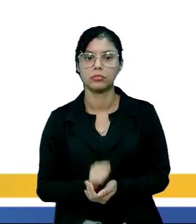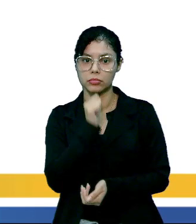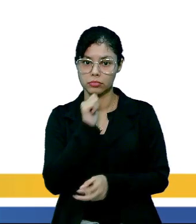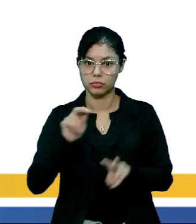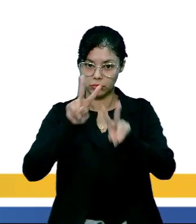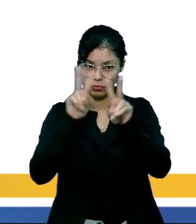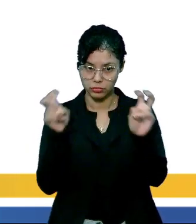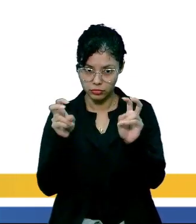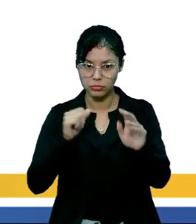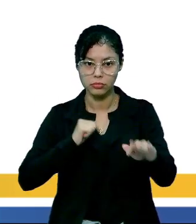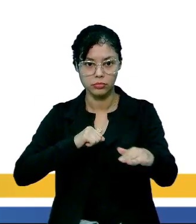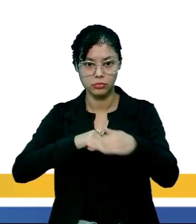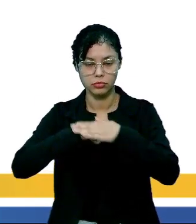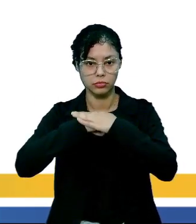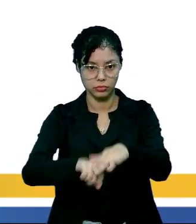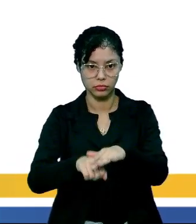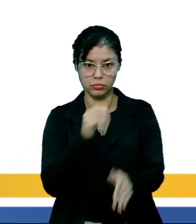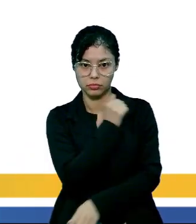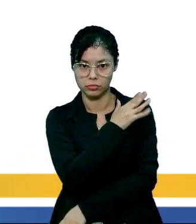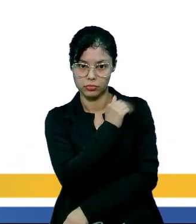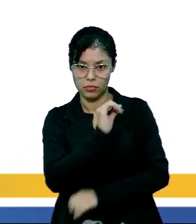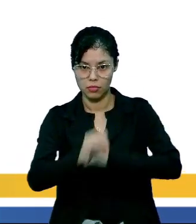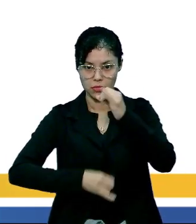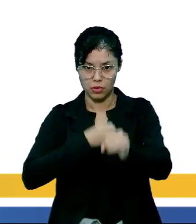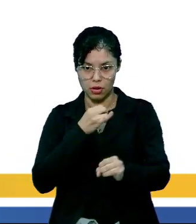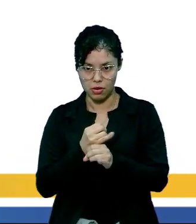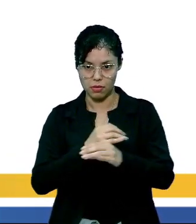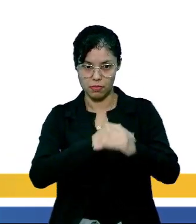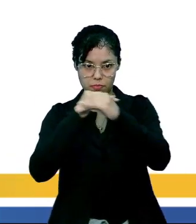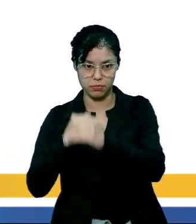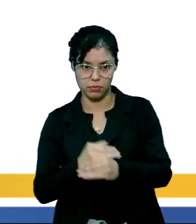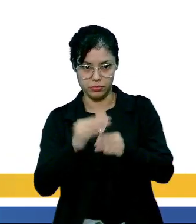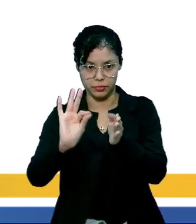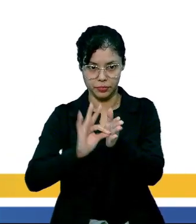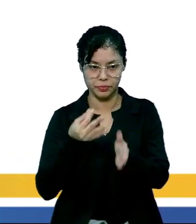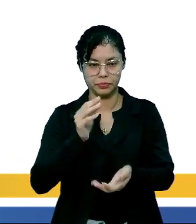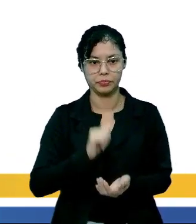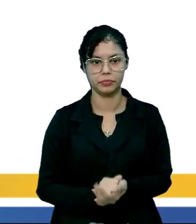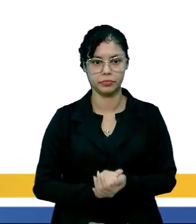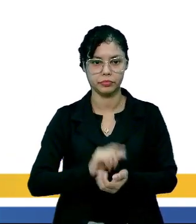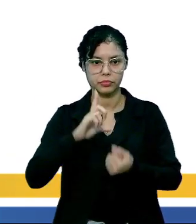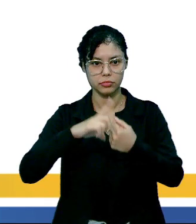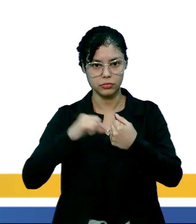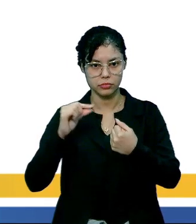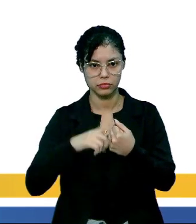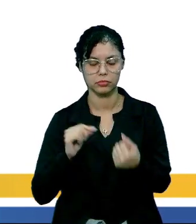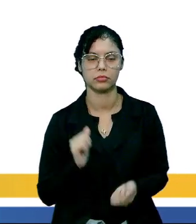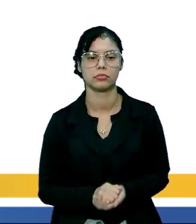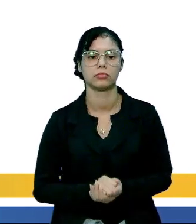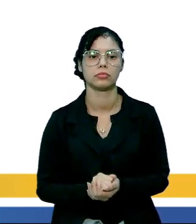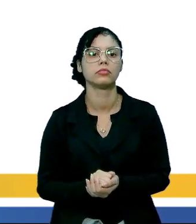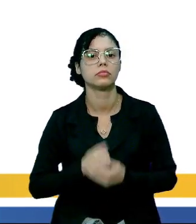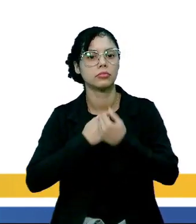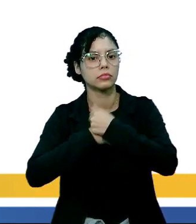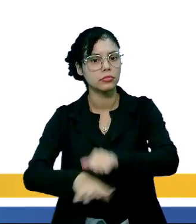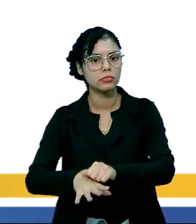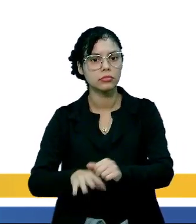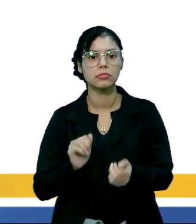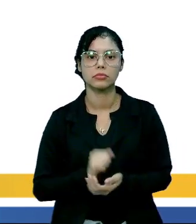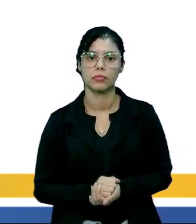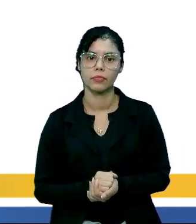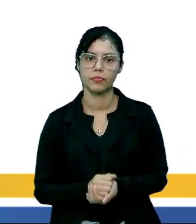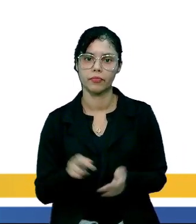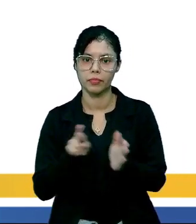7.716. Tomamos o preconceito pela internet como igual a quem assina artigos